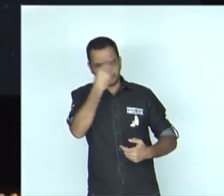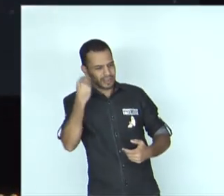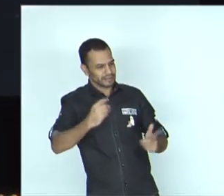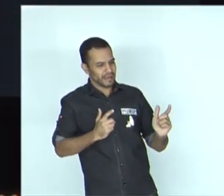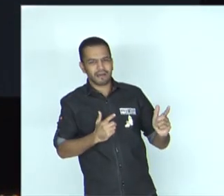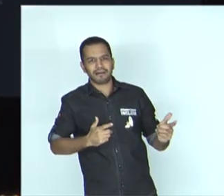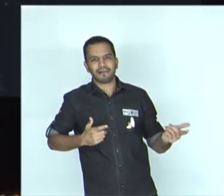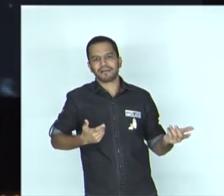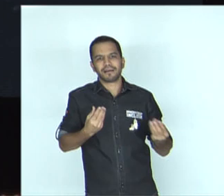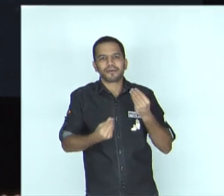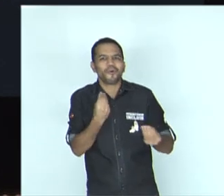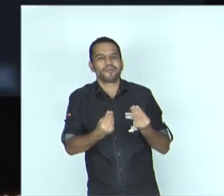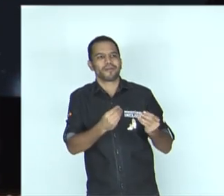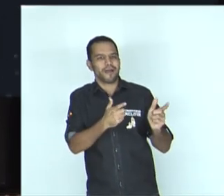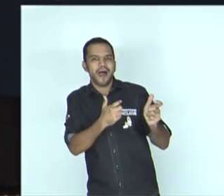habilidade.